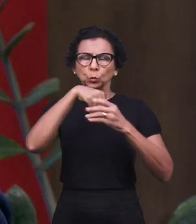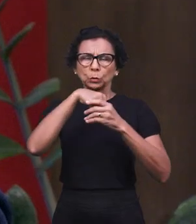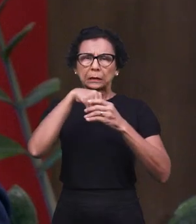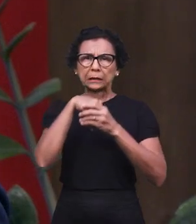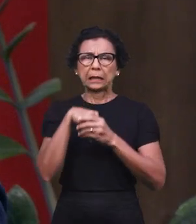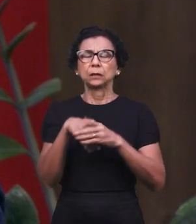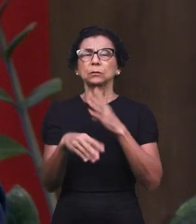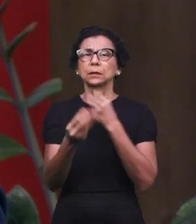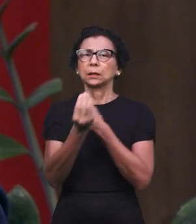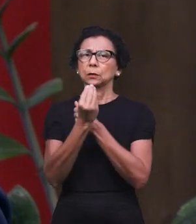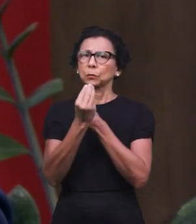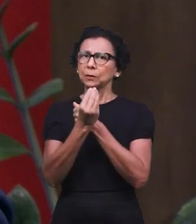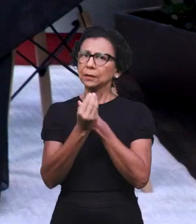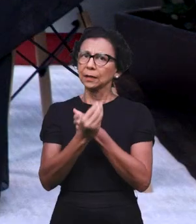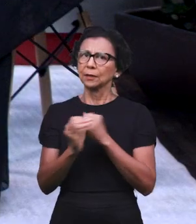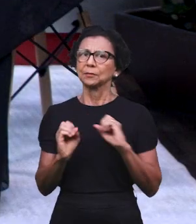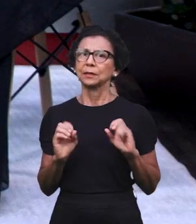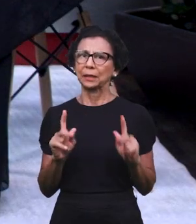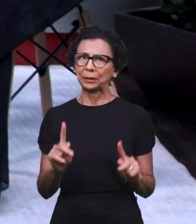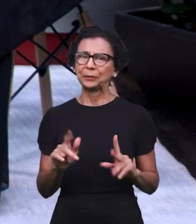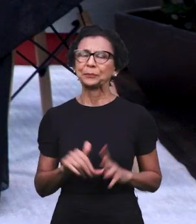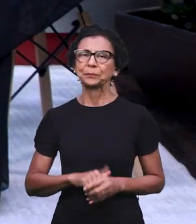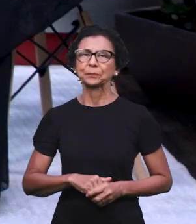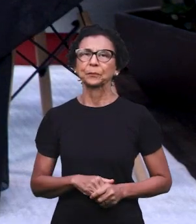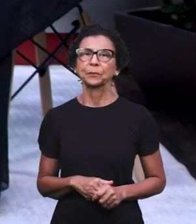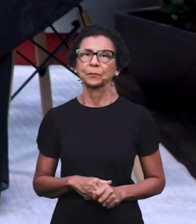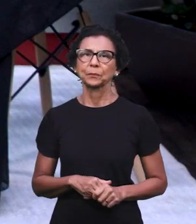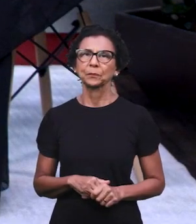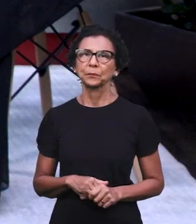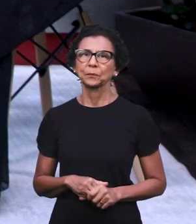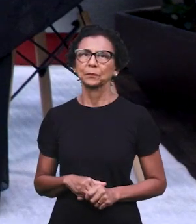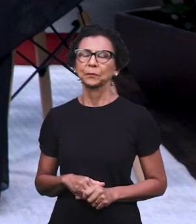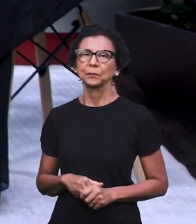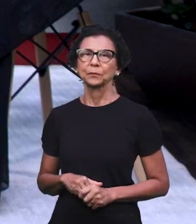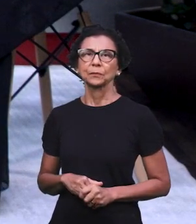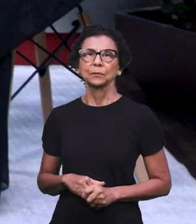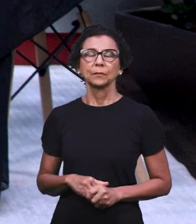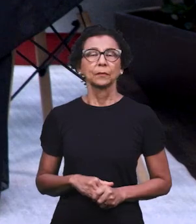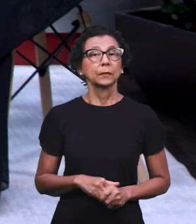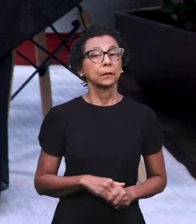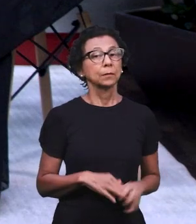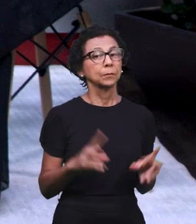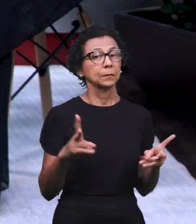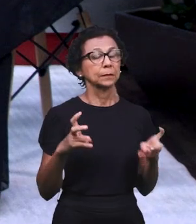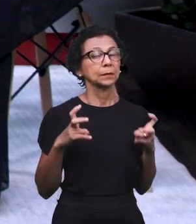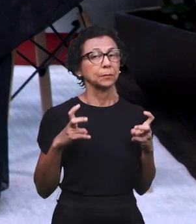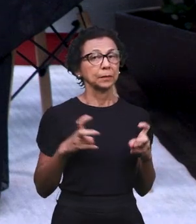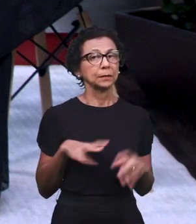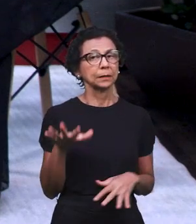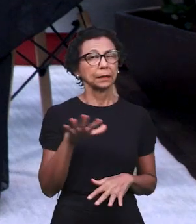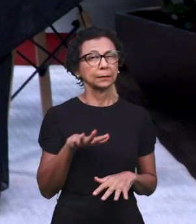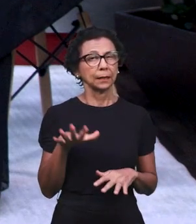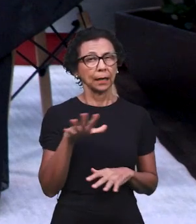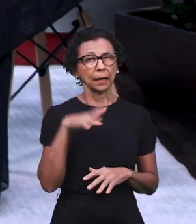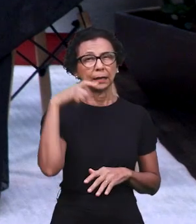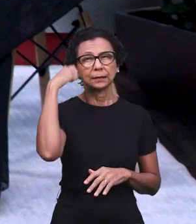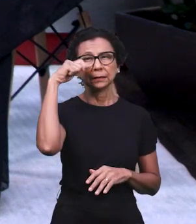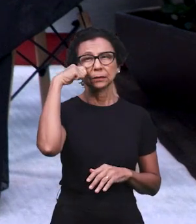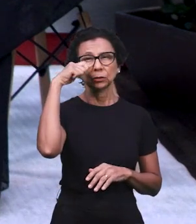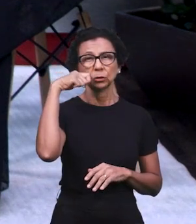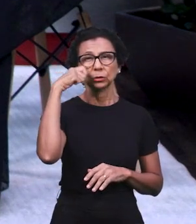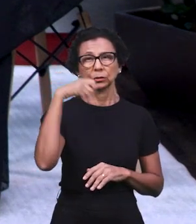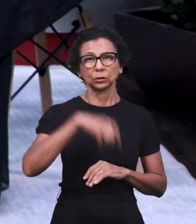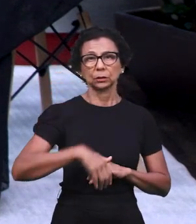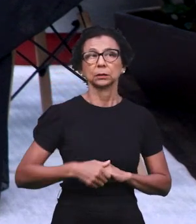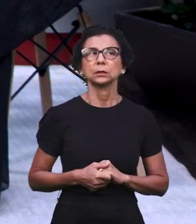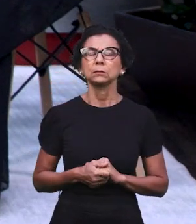saúde bucal não é só isso. Além disso, a gente hoje vê que a odontologia tem tido um cuidado muito grande com